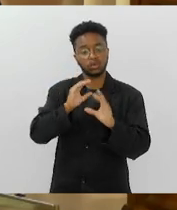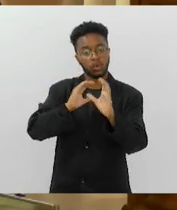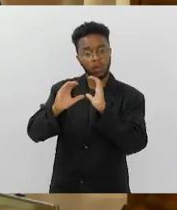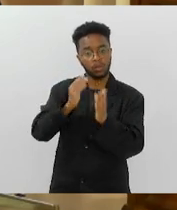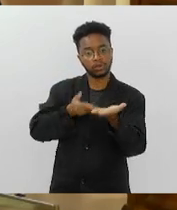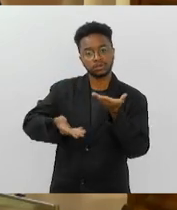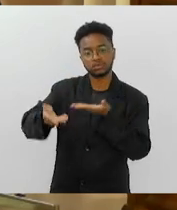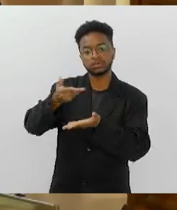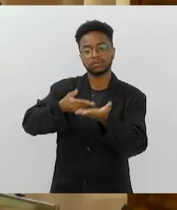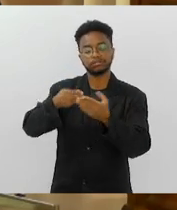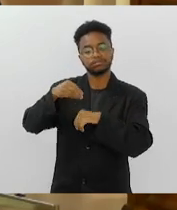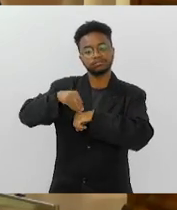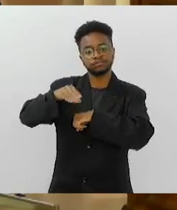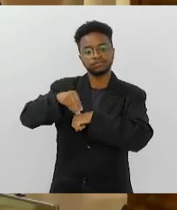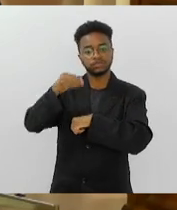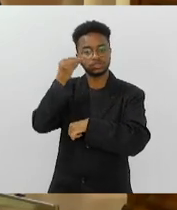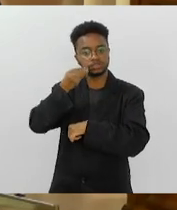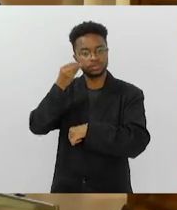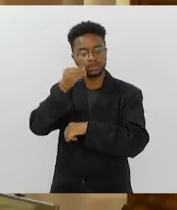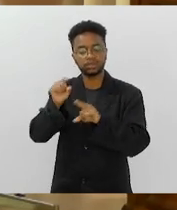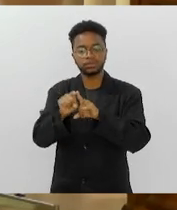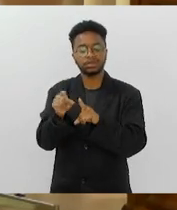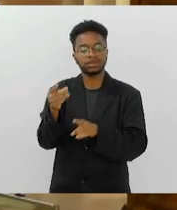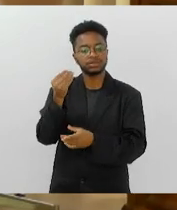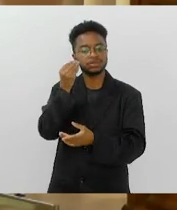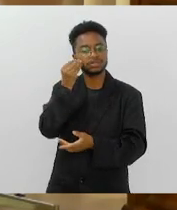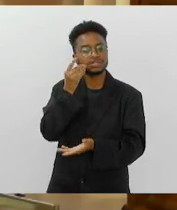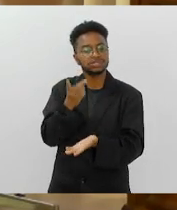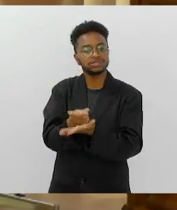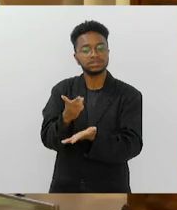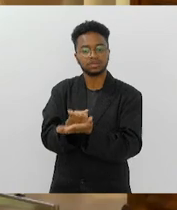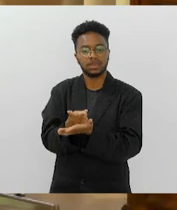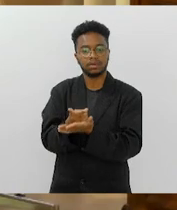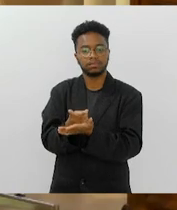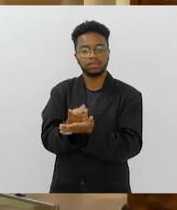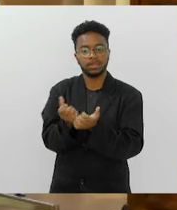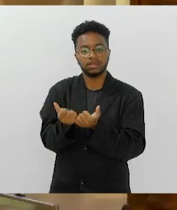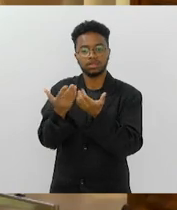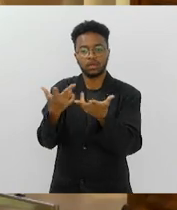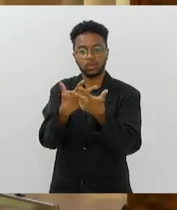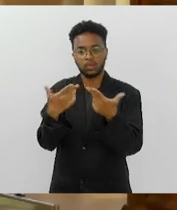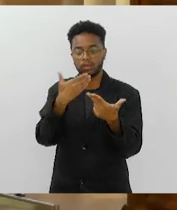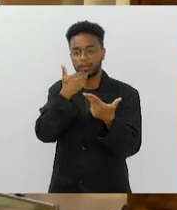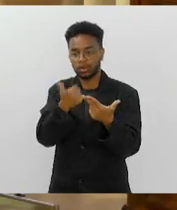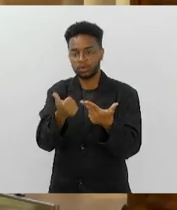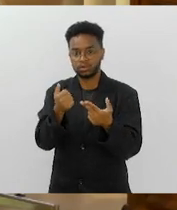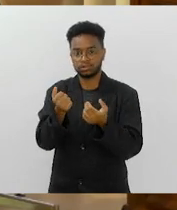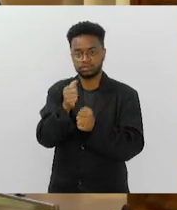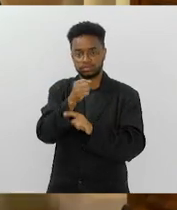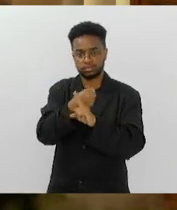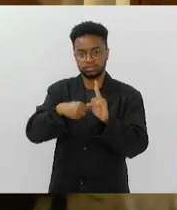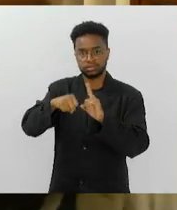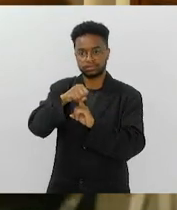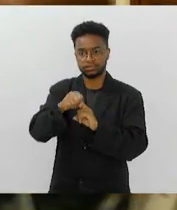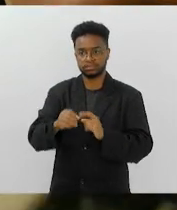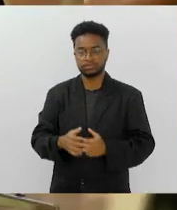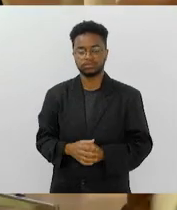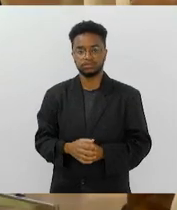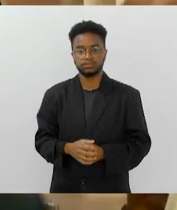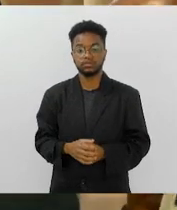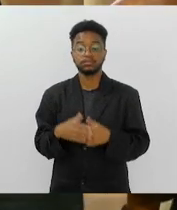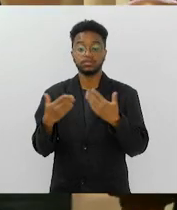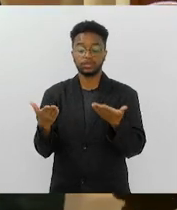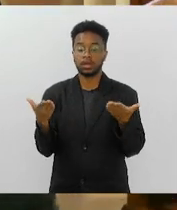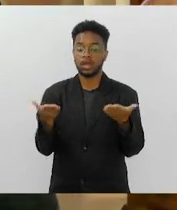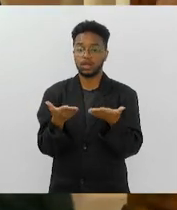trocamos experiências e buscamos sempre algo de entregar melhor para a sociedade. Então, agora, nosso